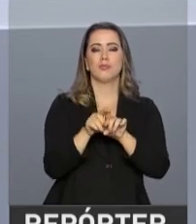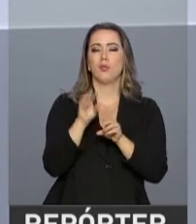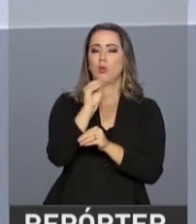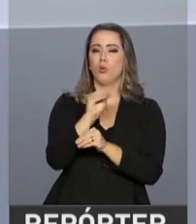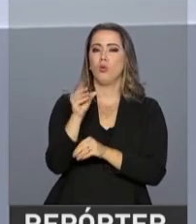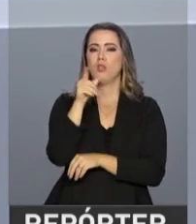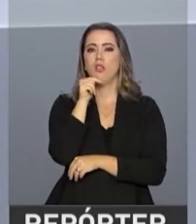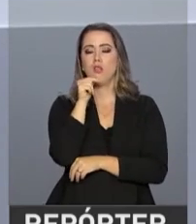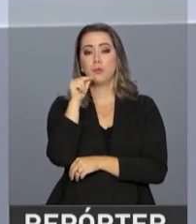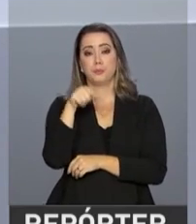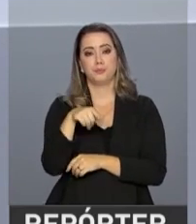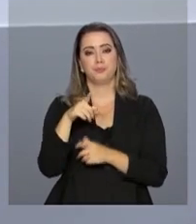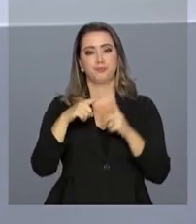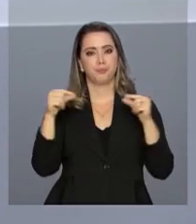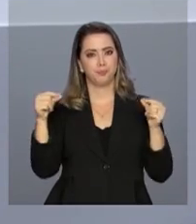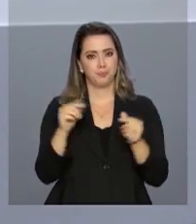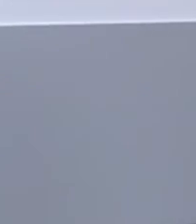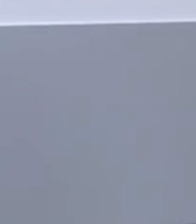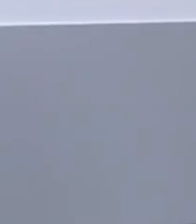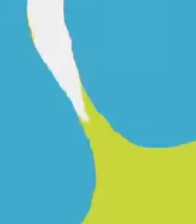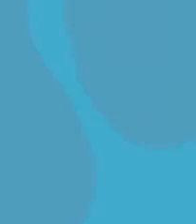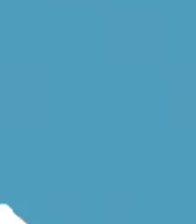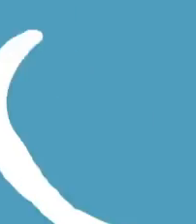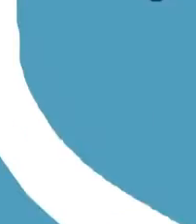abastece a capital do país